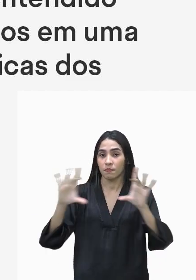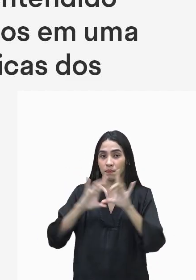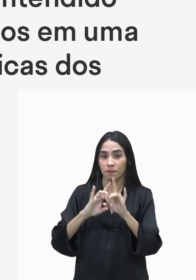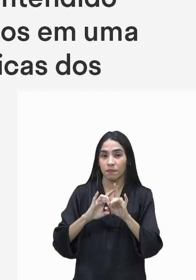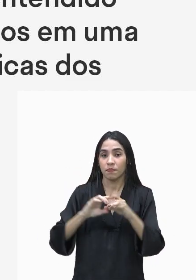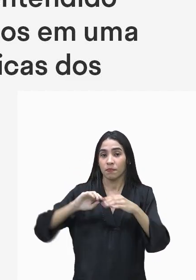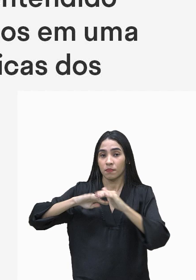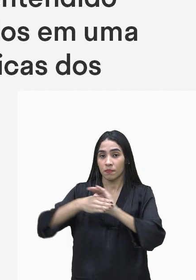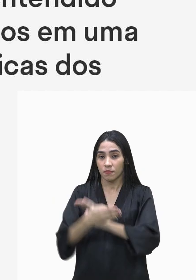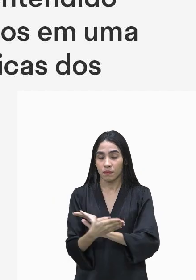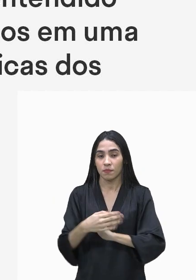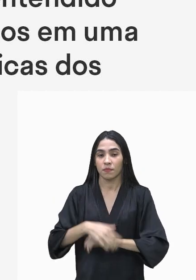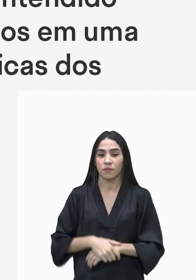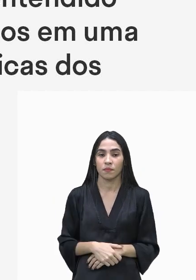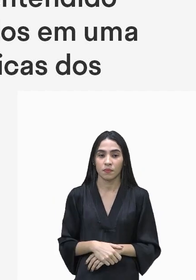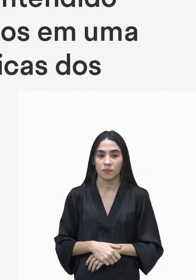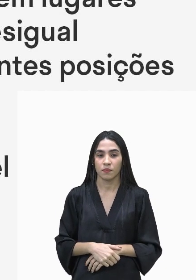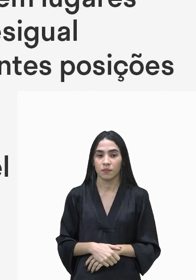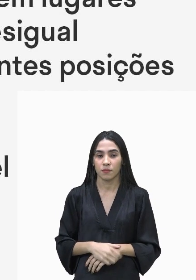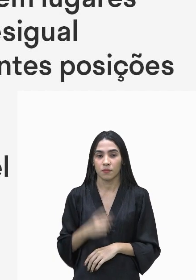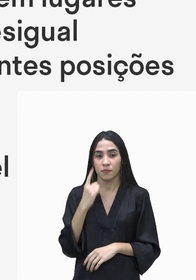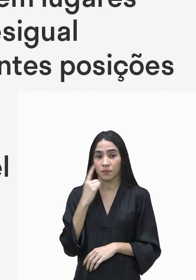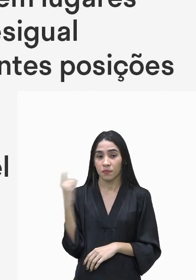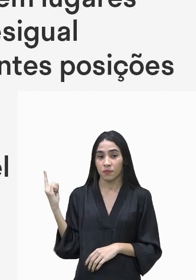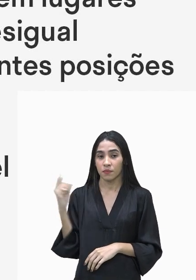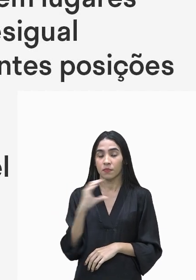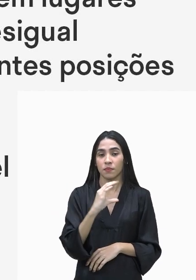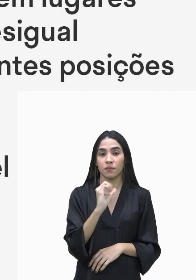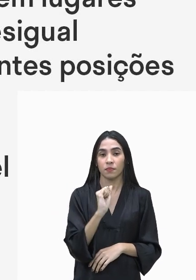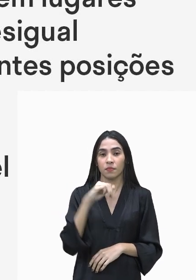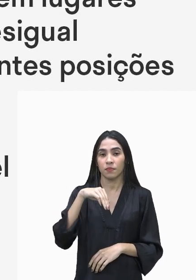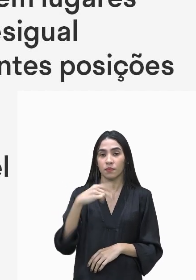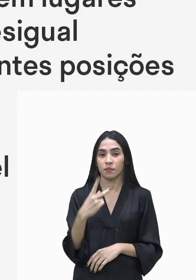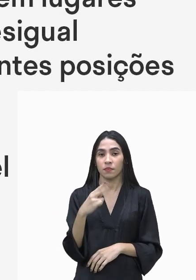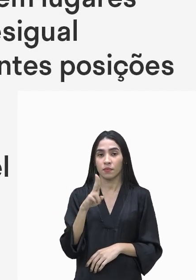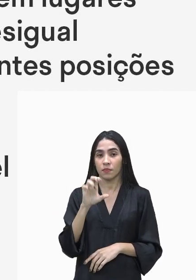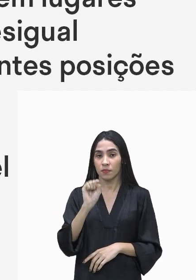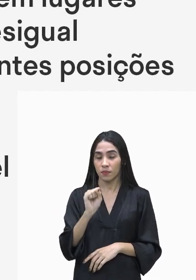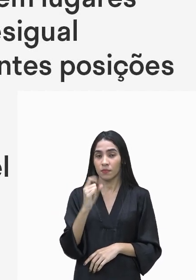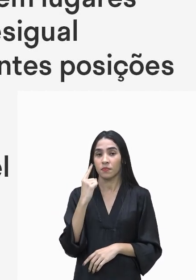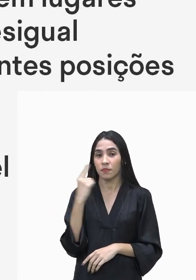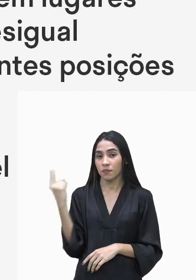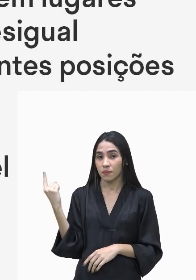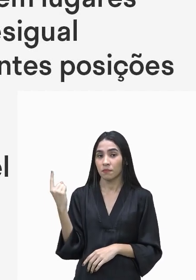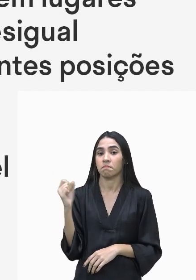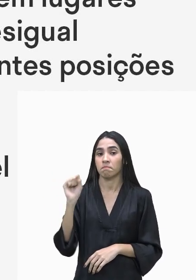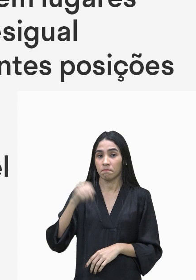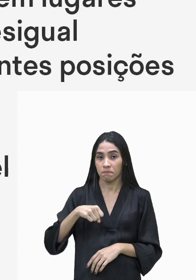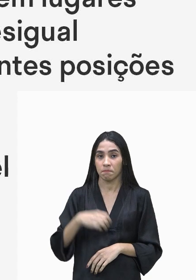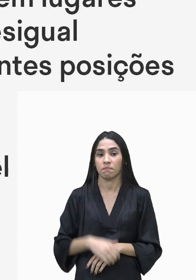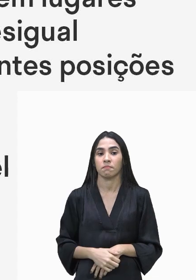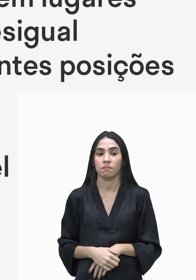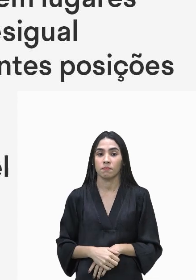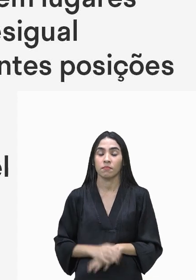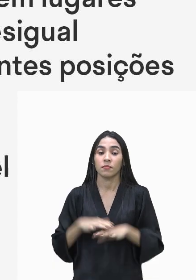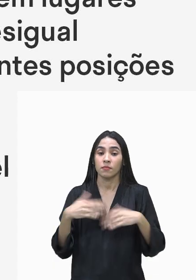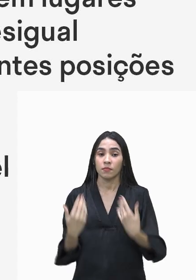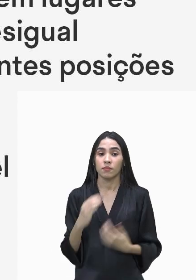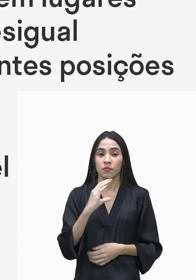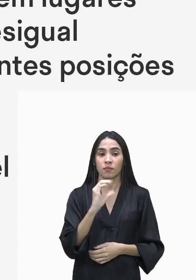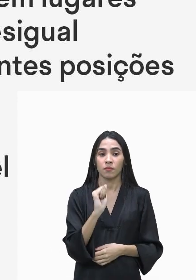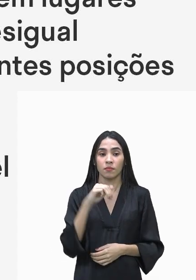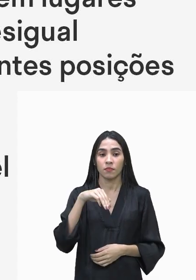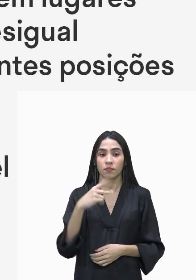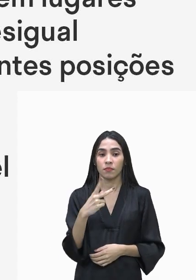hábitos em Pierre Bourdieu é o conceito de campus. Isso mesmo, o campo, por sua vez, é